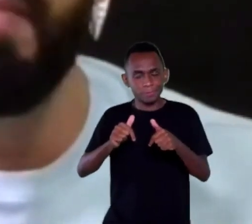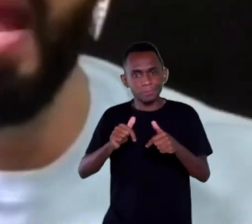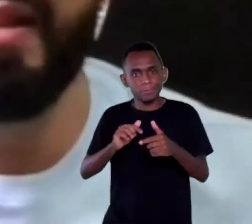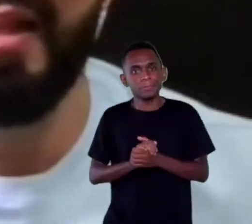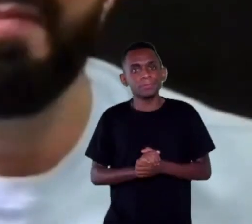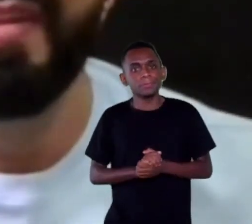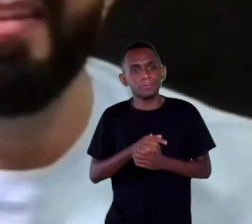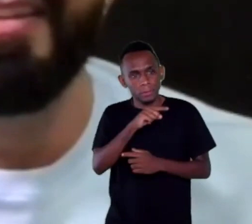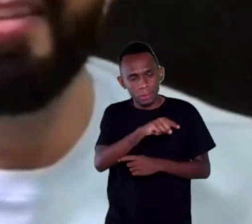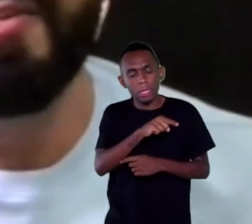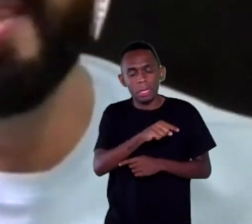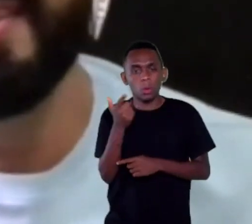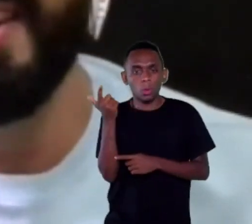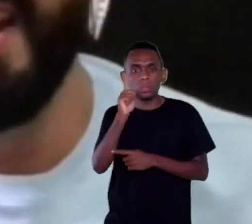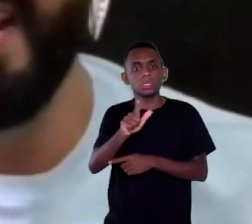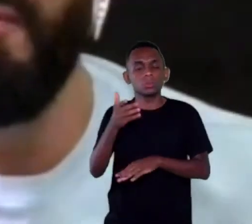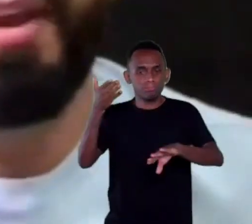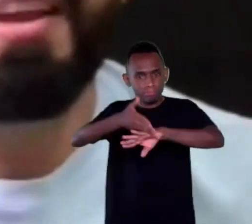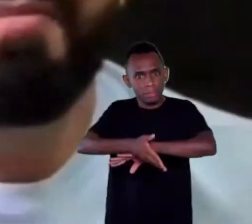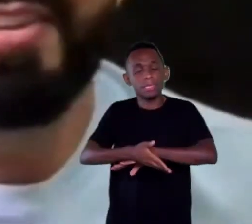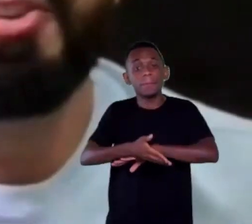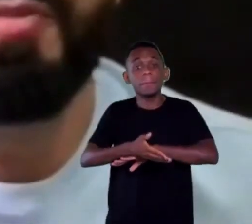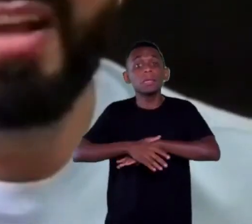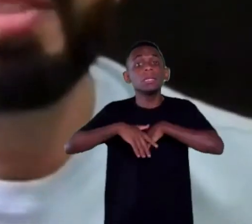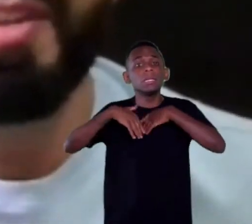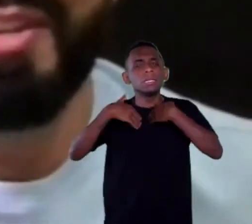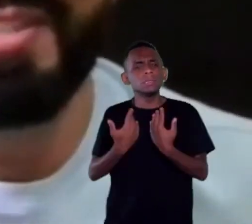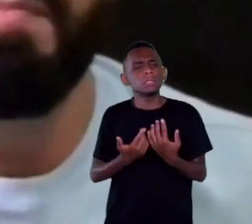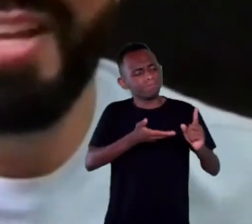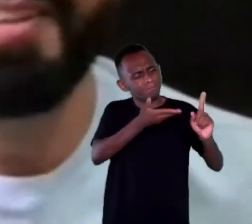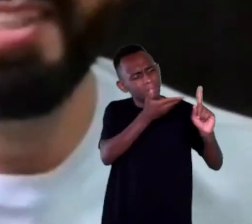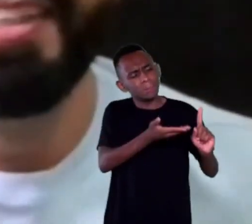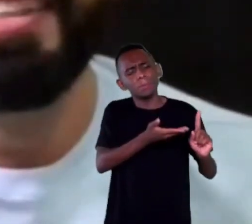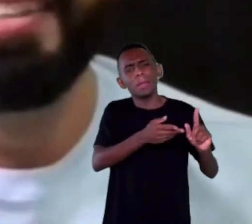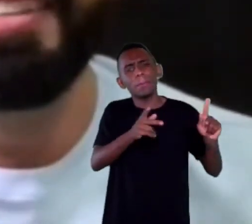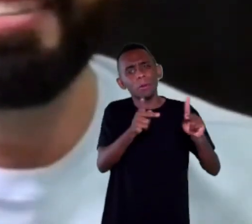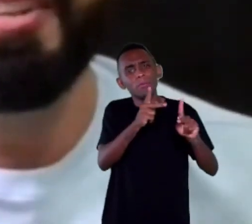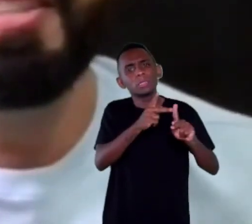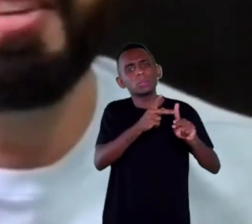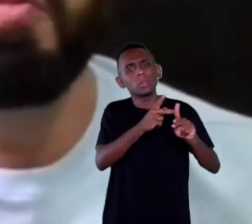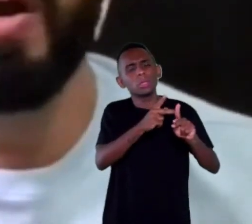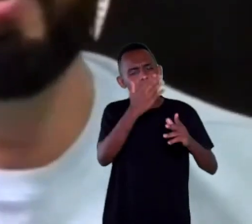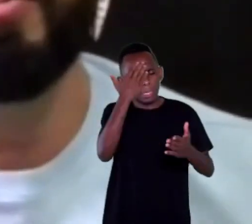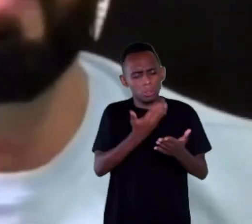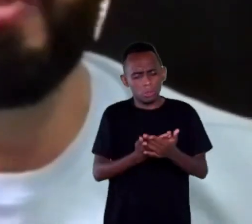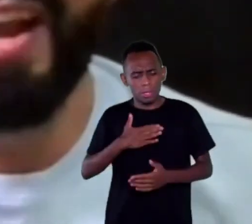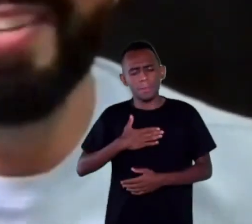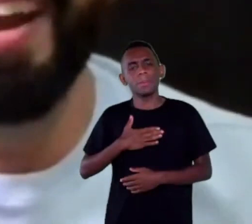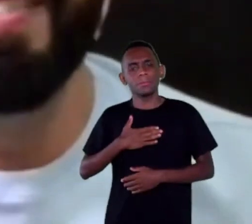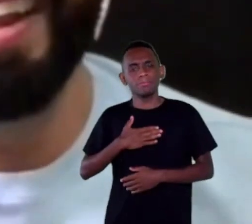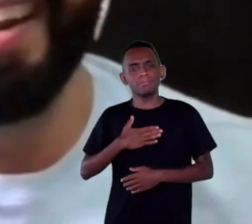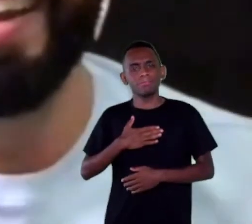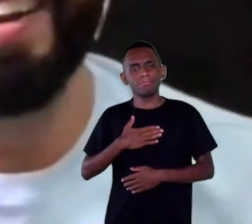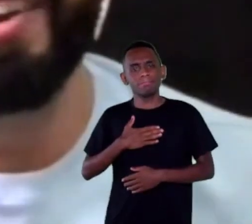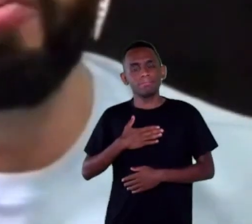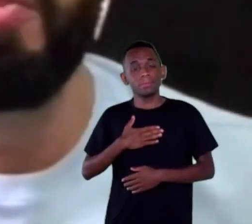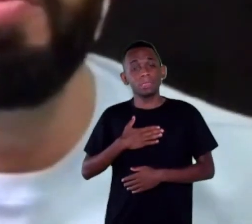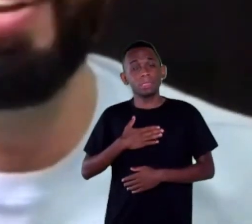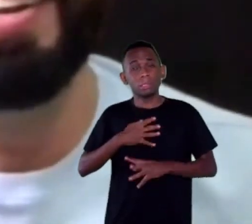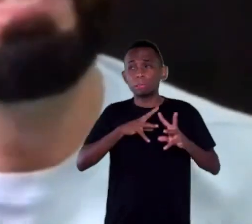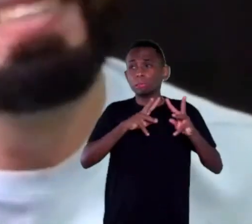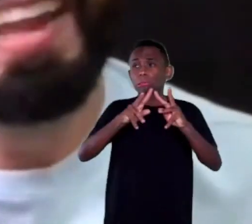acadêmica benemérita, então, assim, ela foi a que investiu as fichas em mim. Então, assim, enquanto todo mundo achava que ela